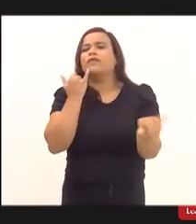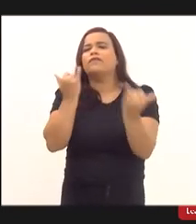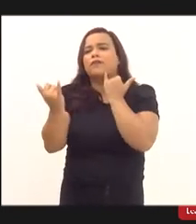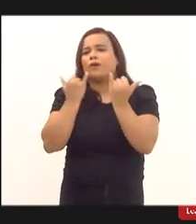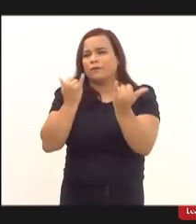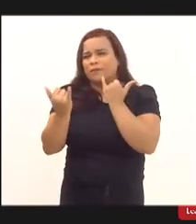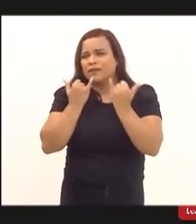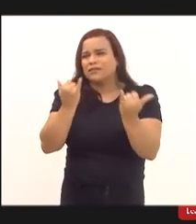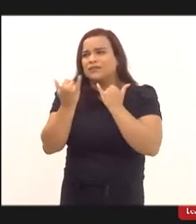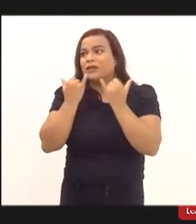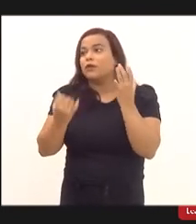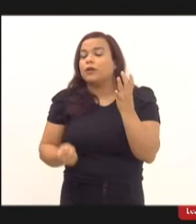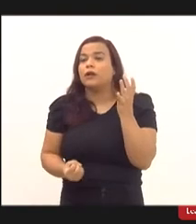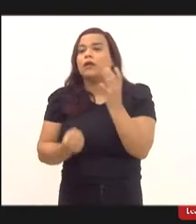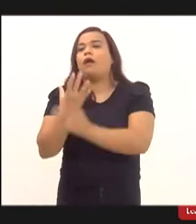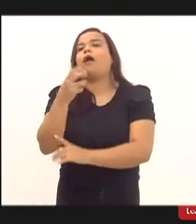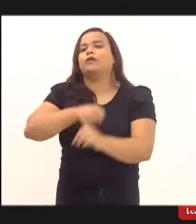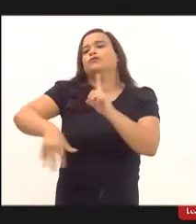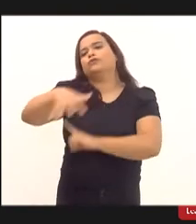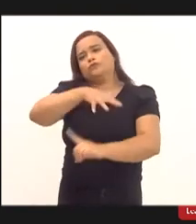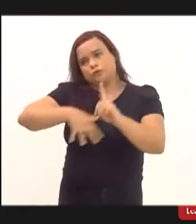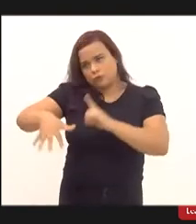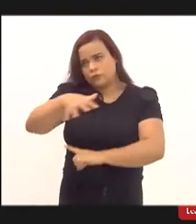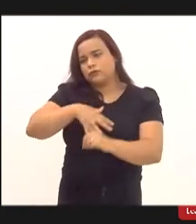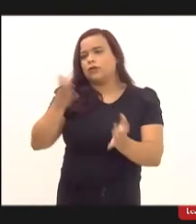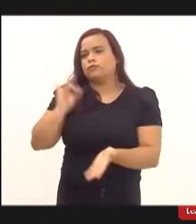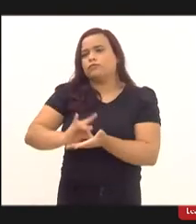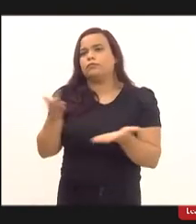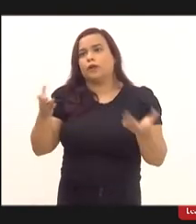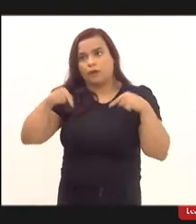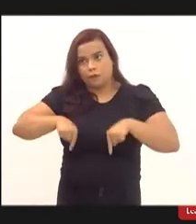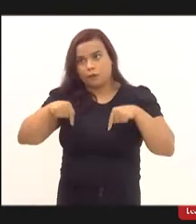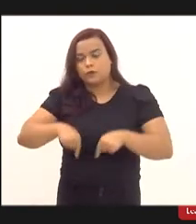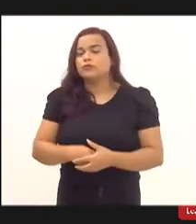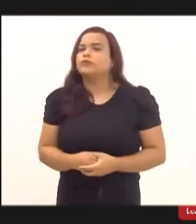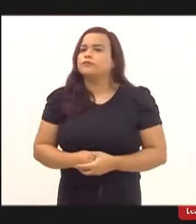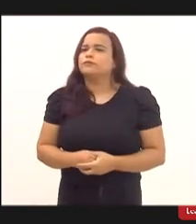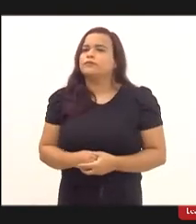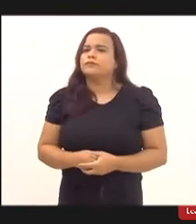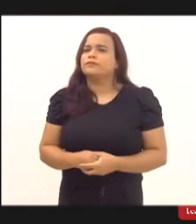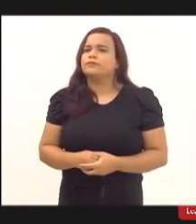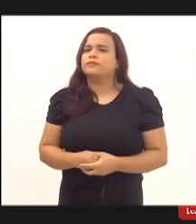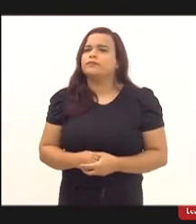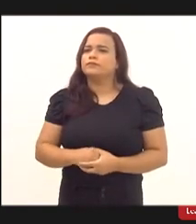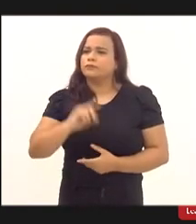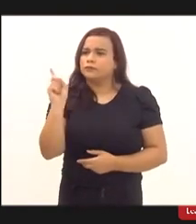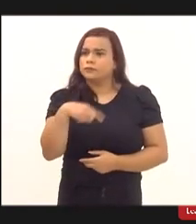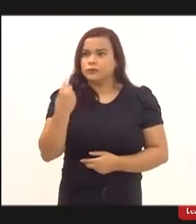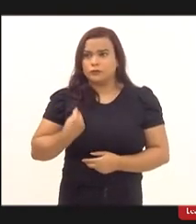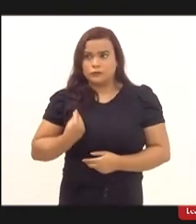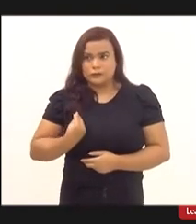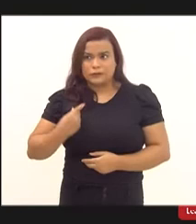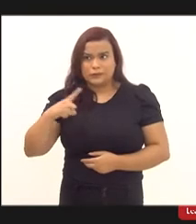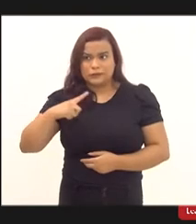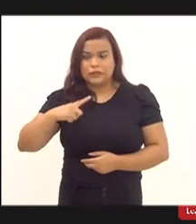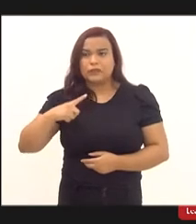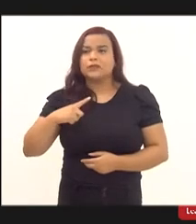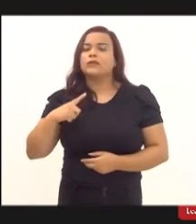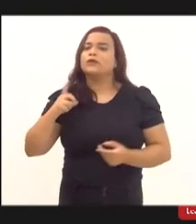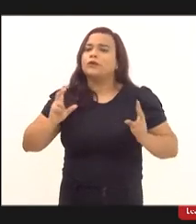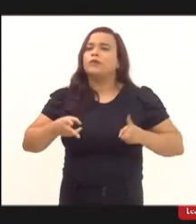para a construção social da realidade nós sobrevivemos e